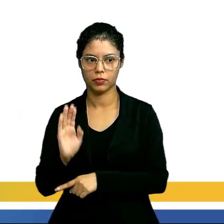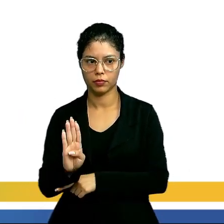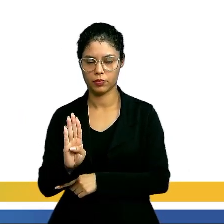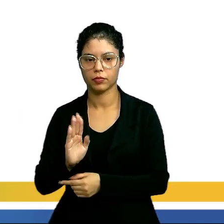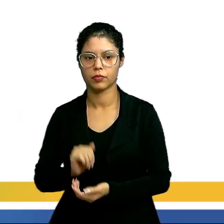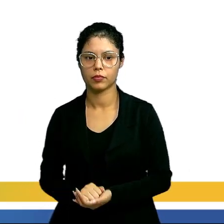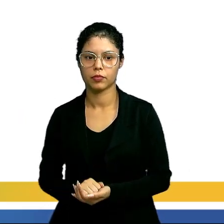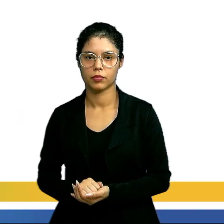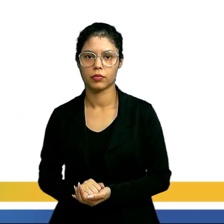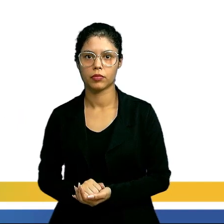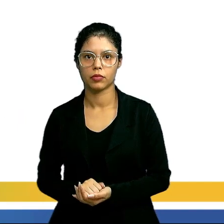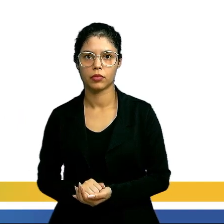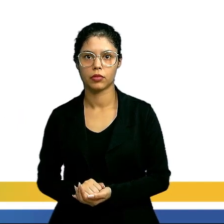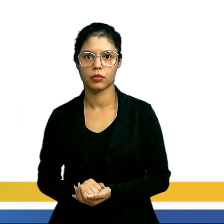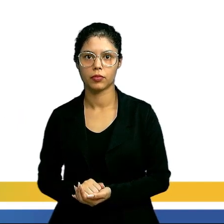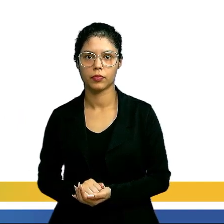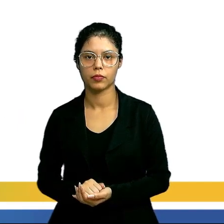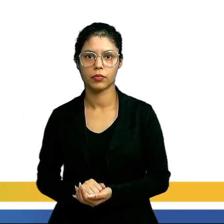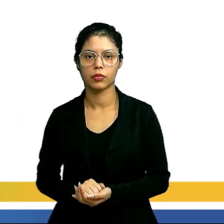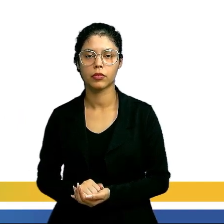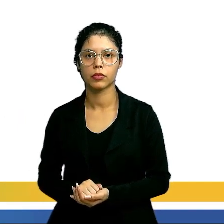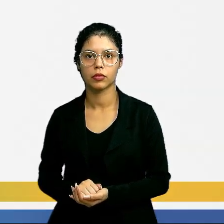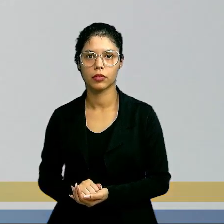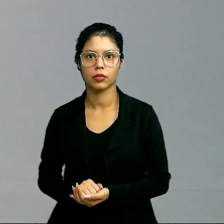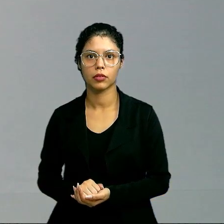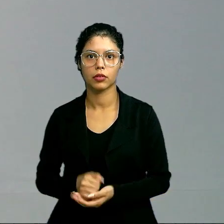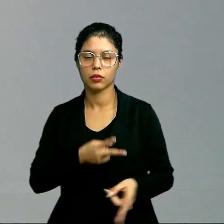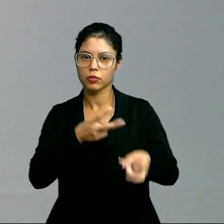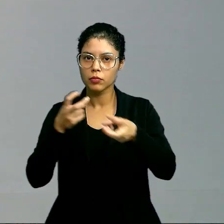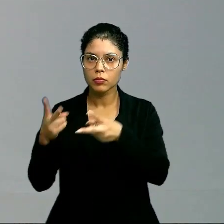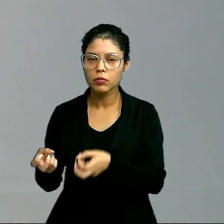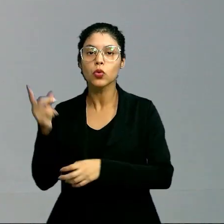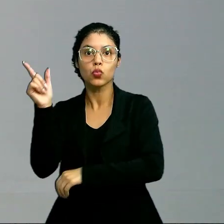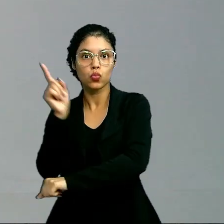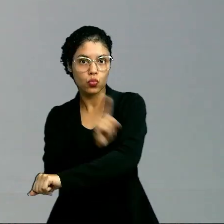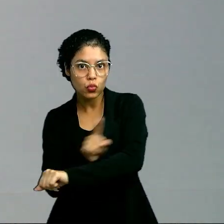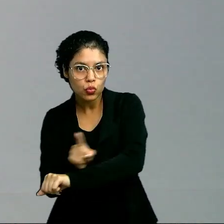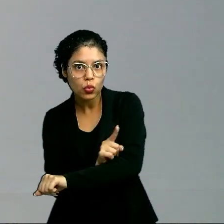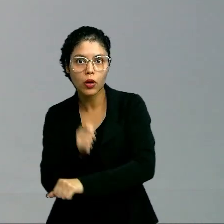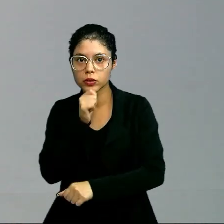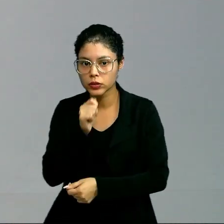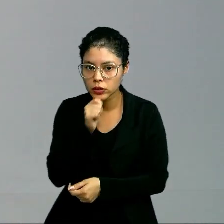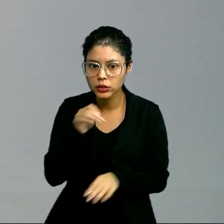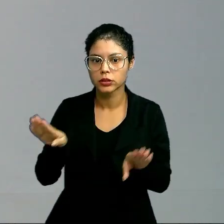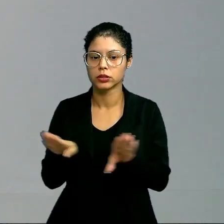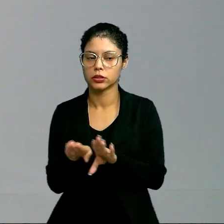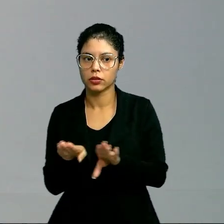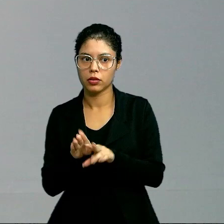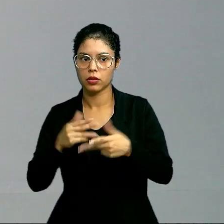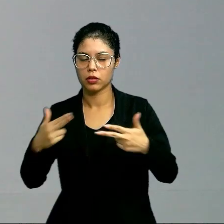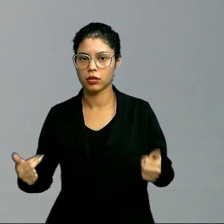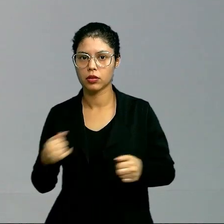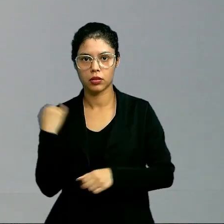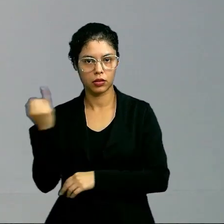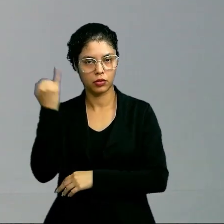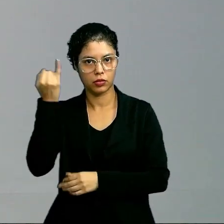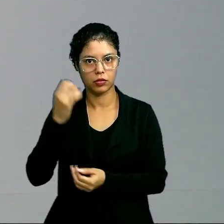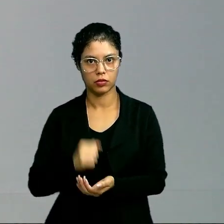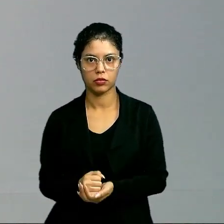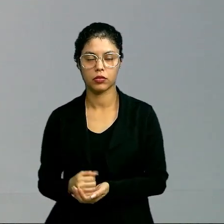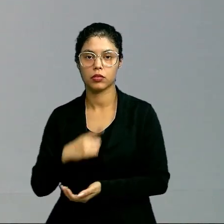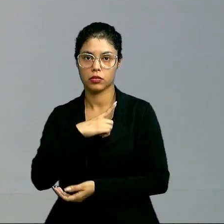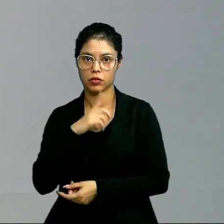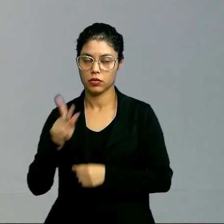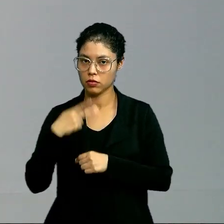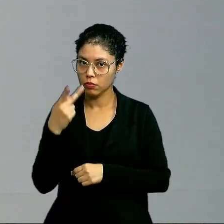B. Então, a gente observa que a velocidade ela é um objeto importante no que